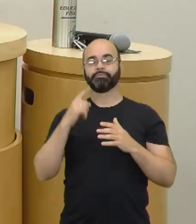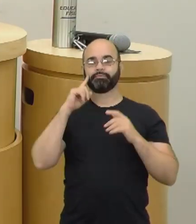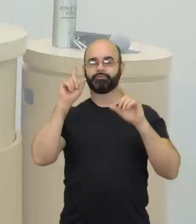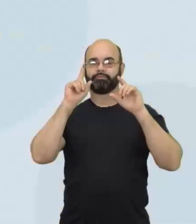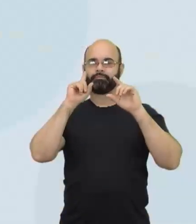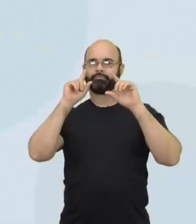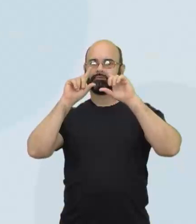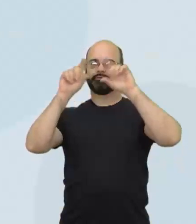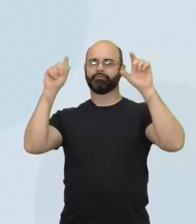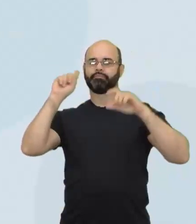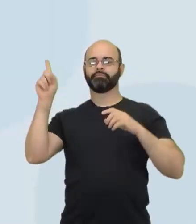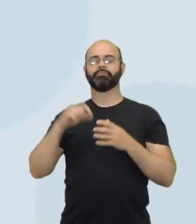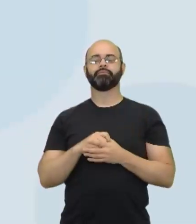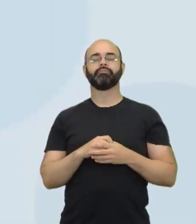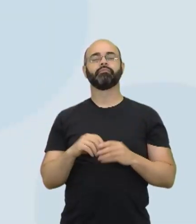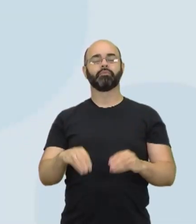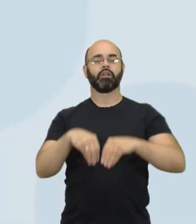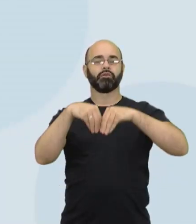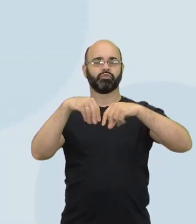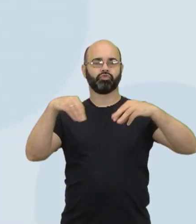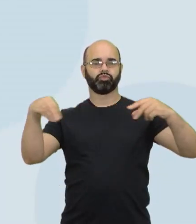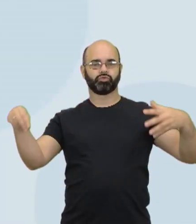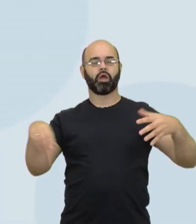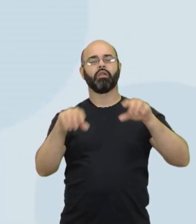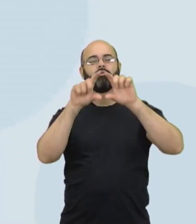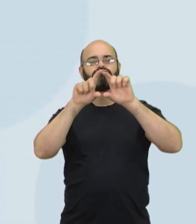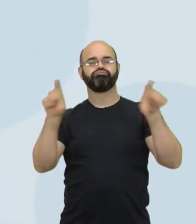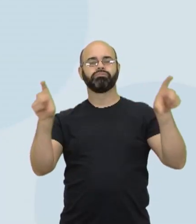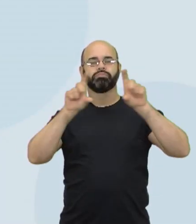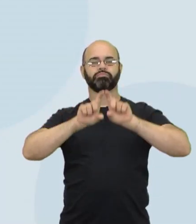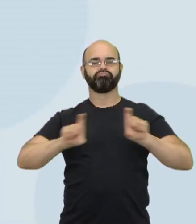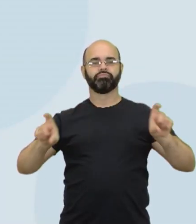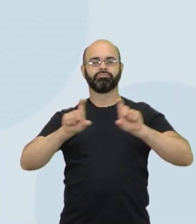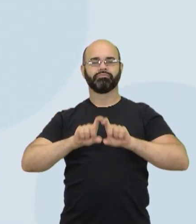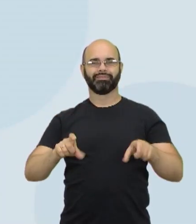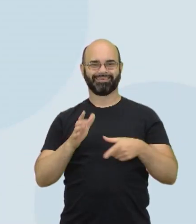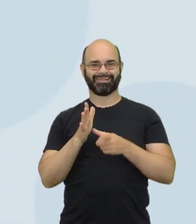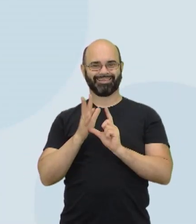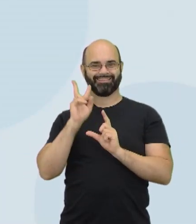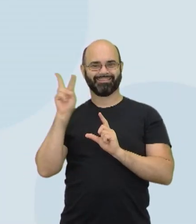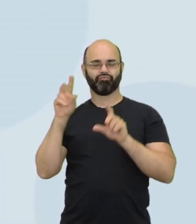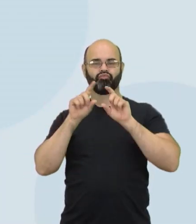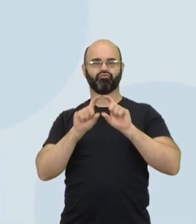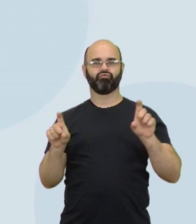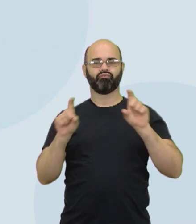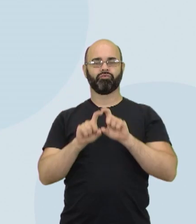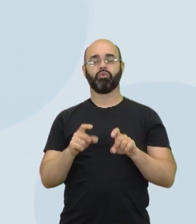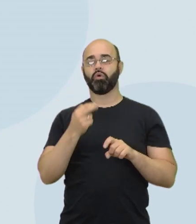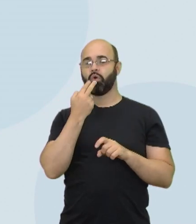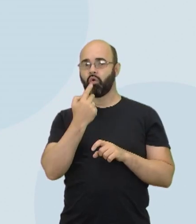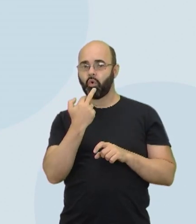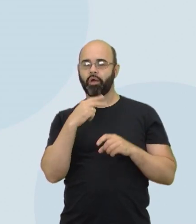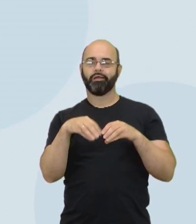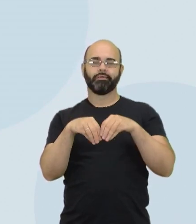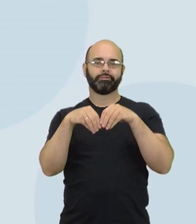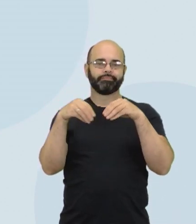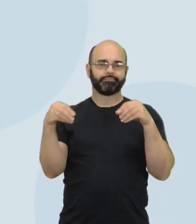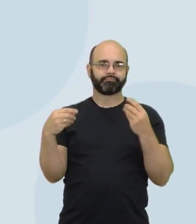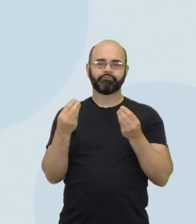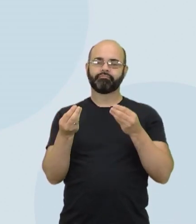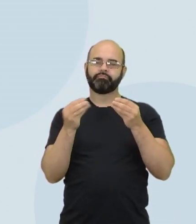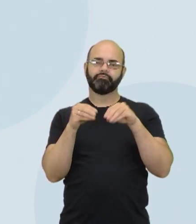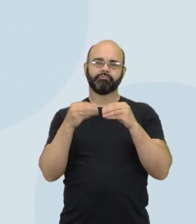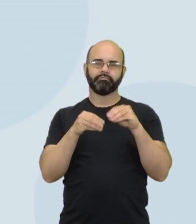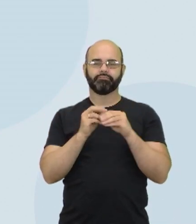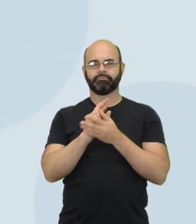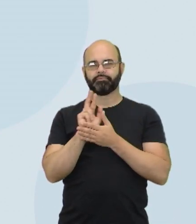de um solo compreende várias camadas horizontais, diferentes em cor, textura,